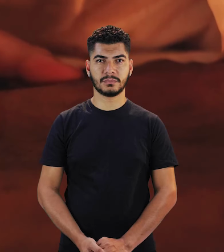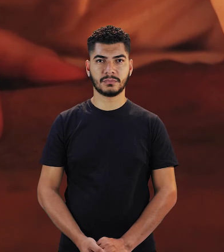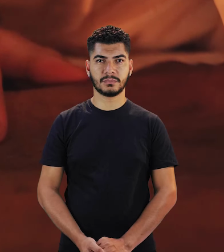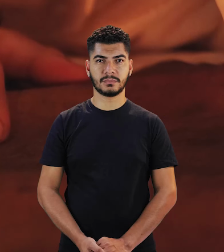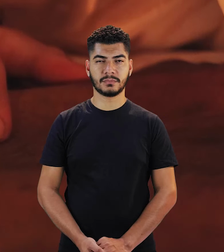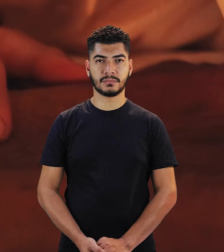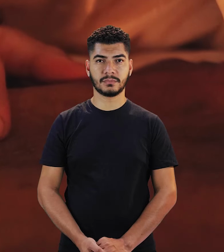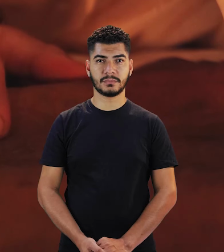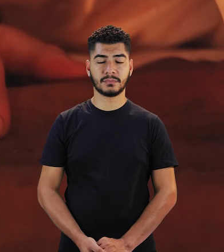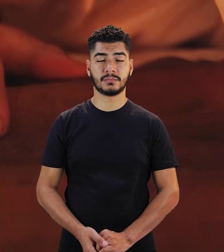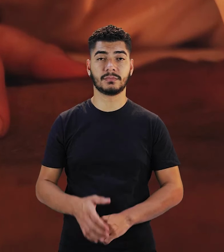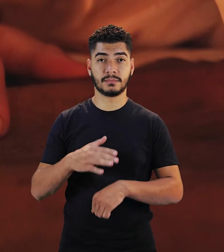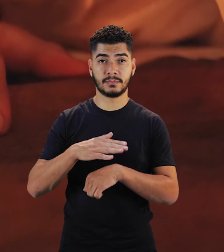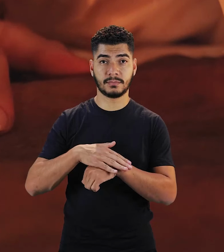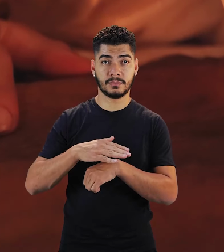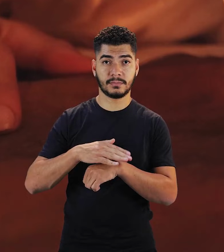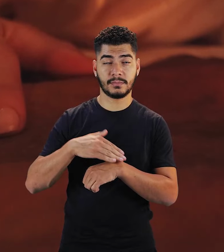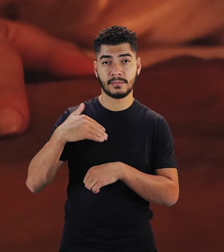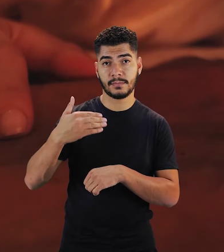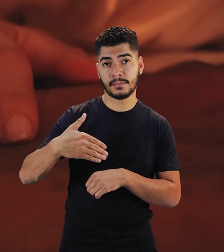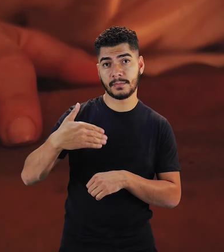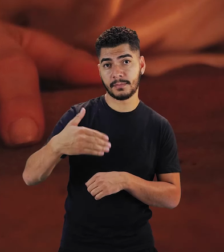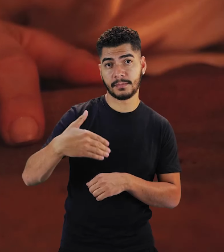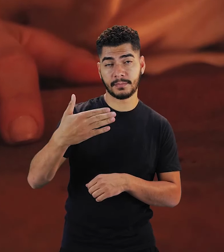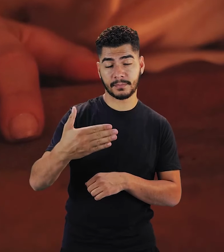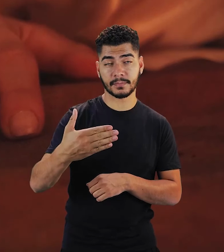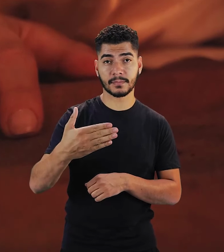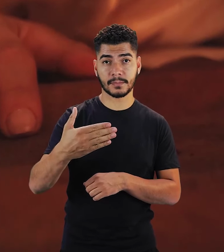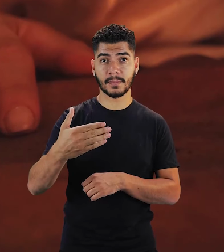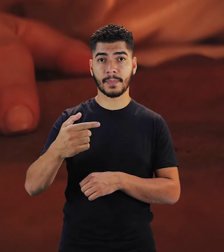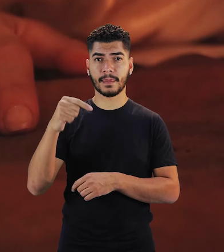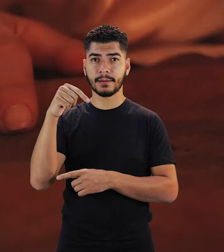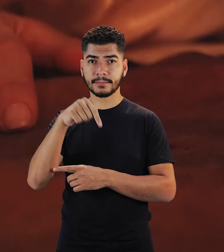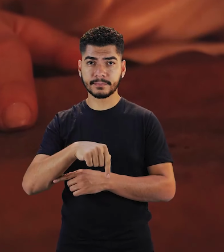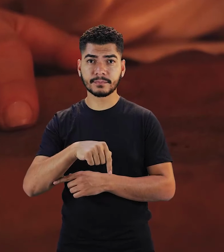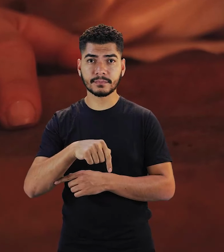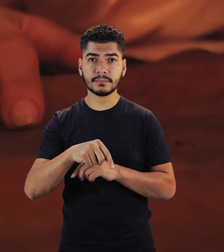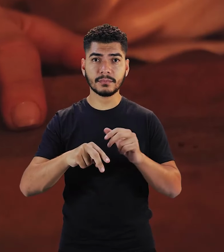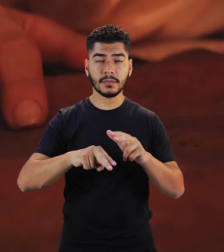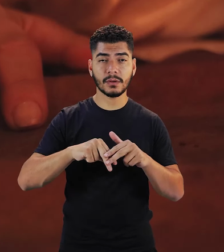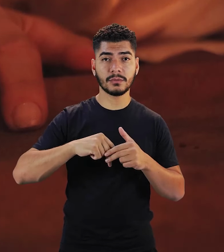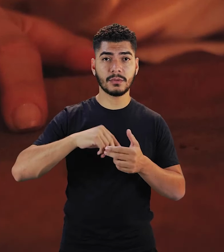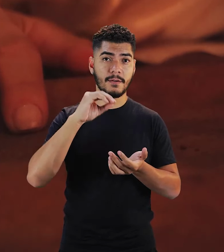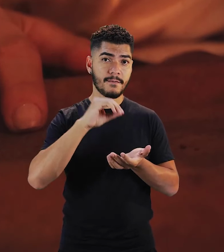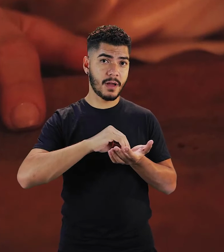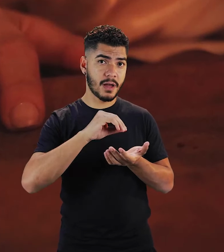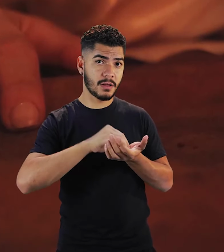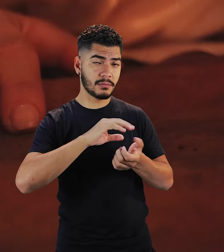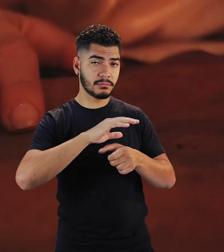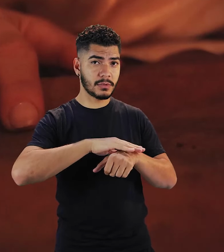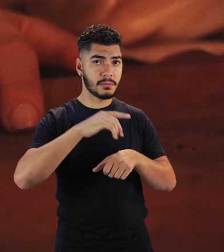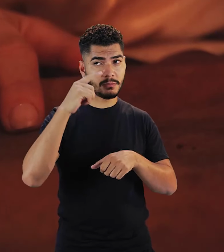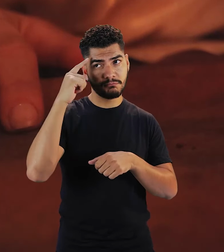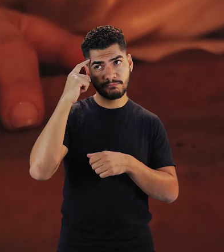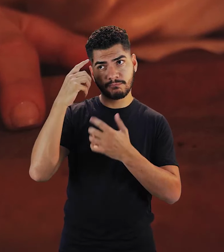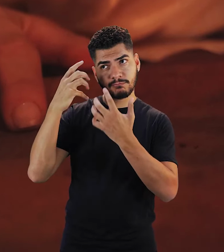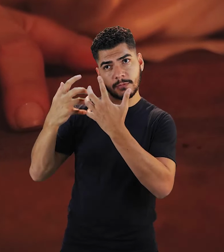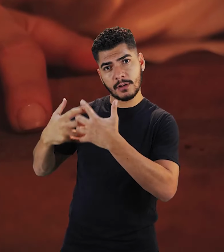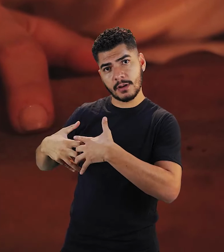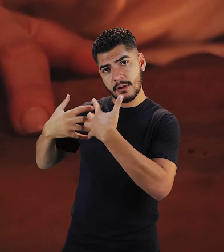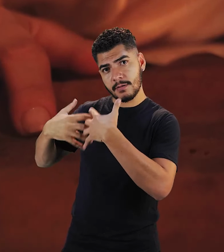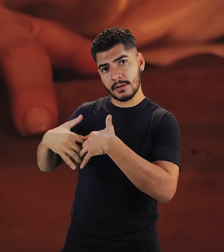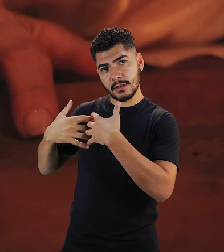Em tempo, aqui, por falta de tempo ou reflexão, somos obrigados a amar